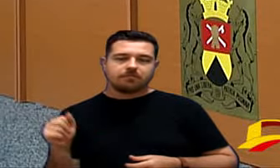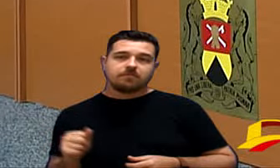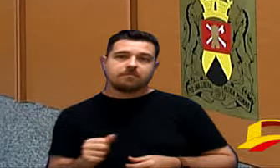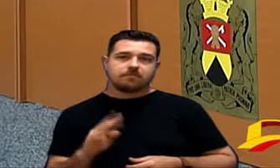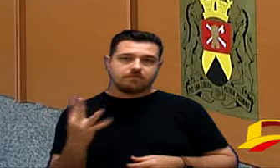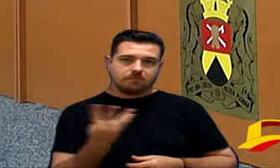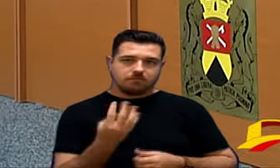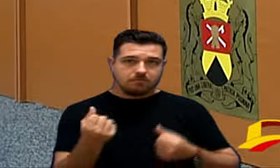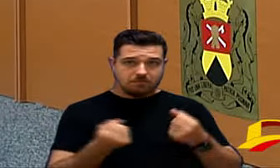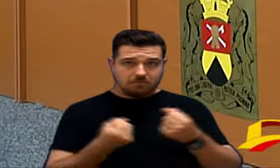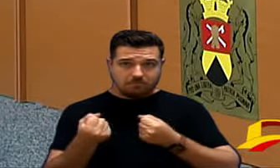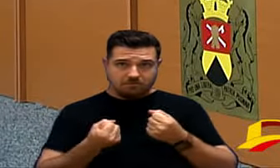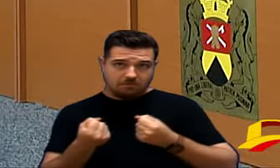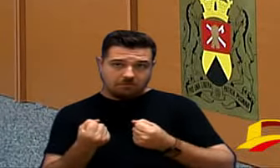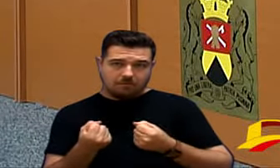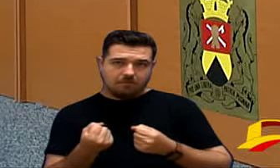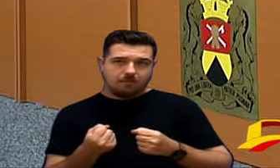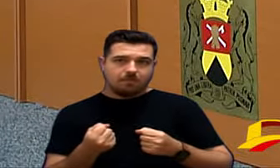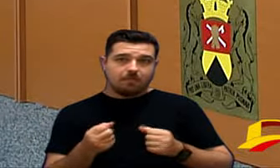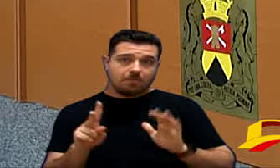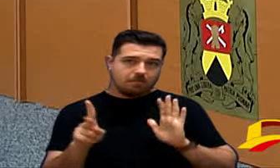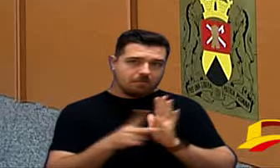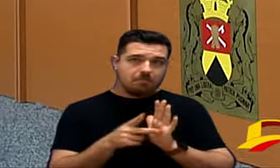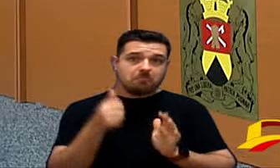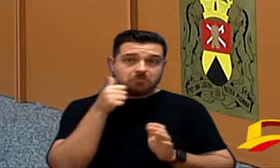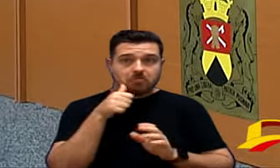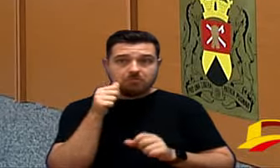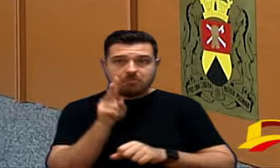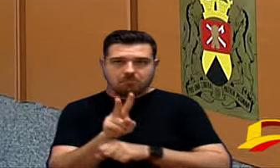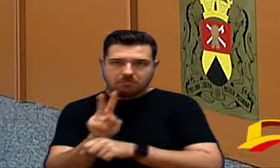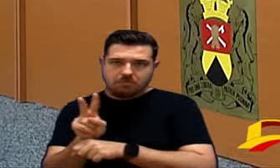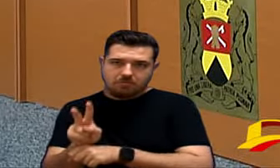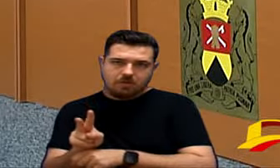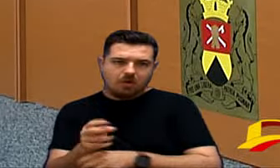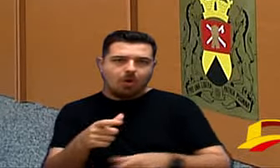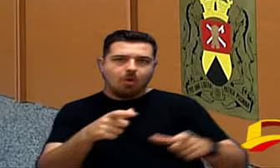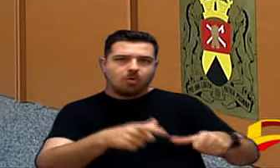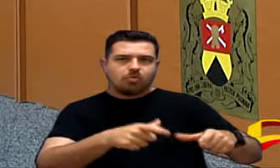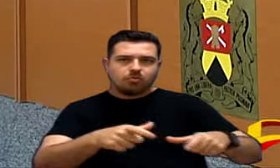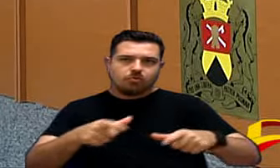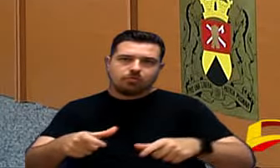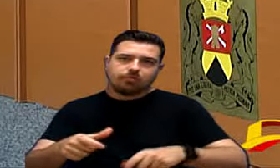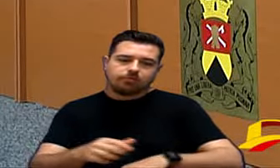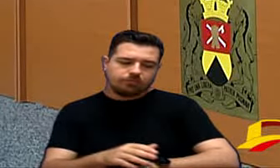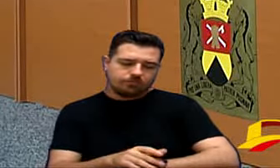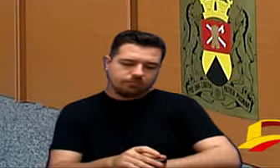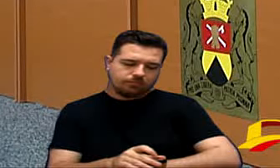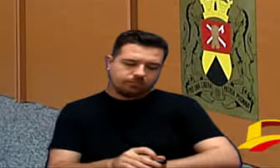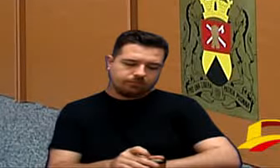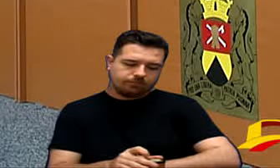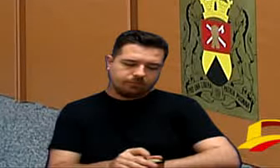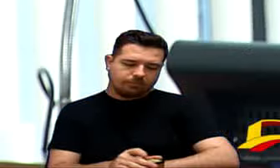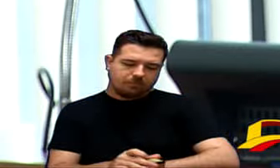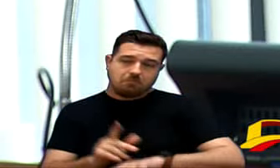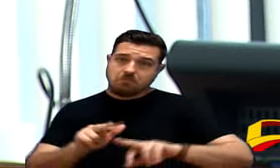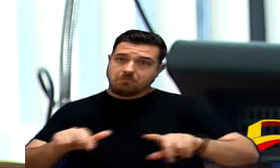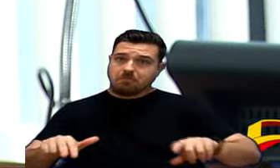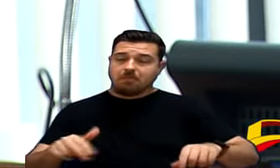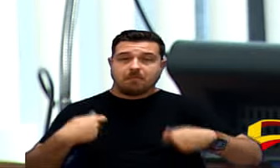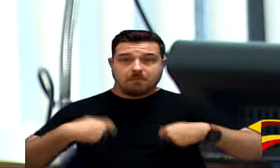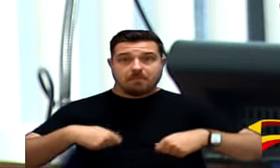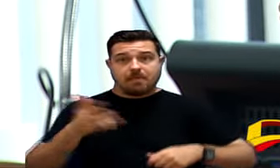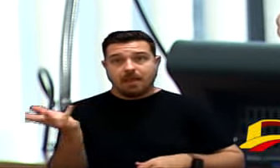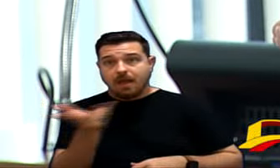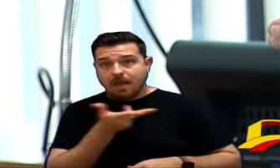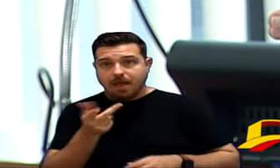viaturas que serão paraa Patrulha Maria da Penha elas ficarão em divididas em pontos da cidade porque o atendimento rápido